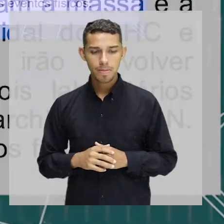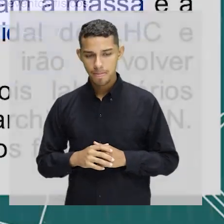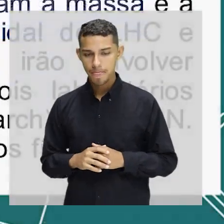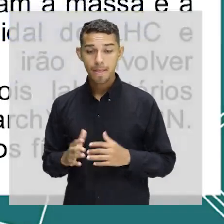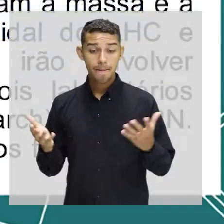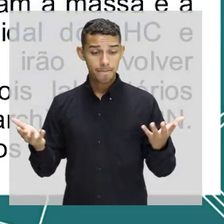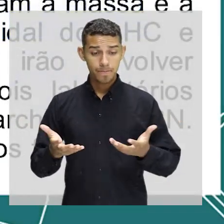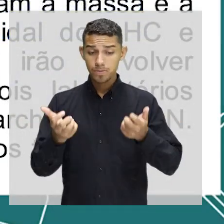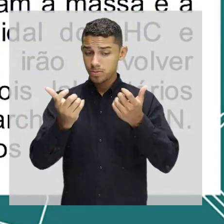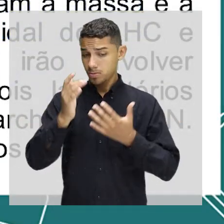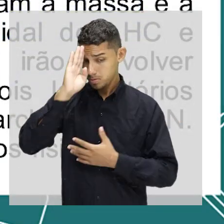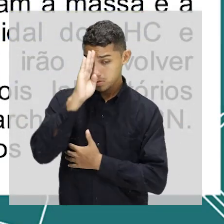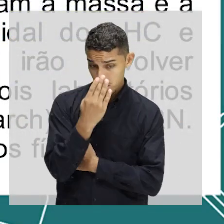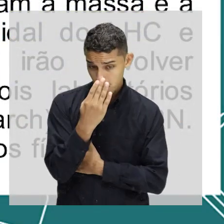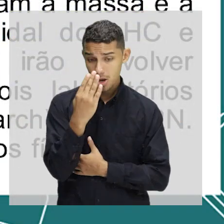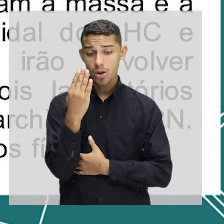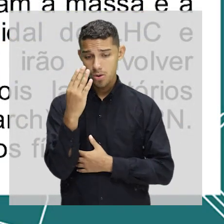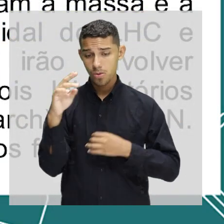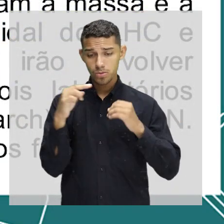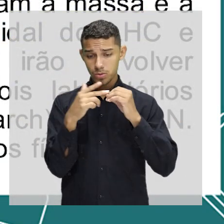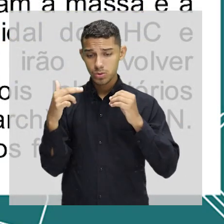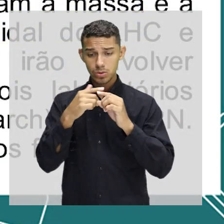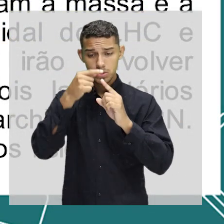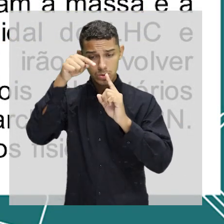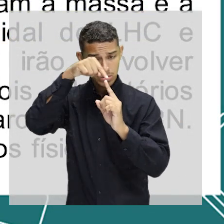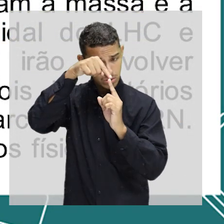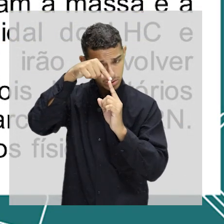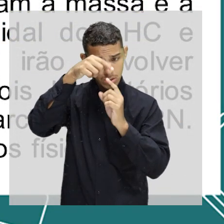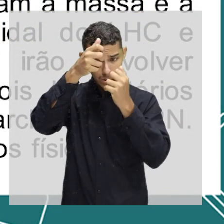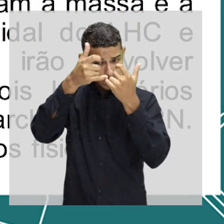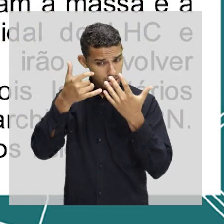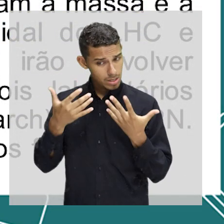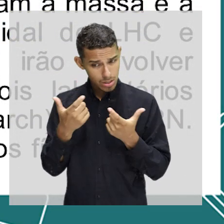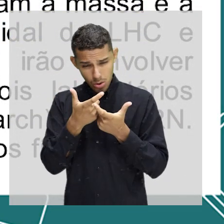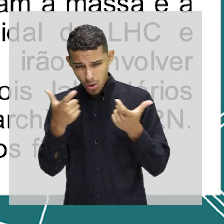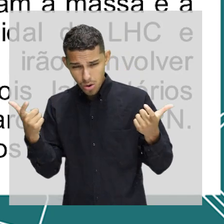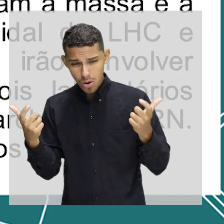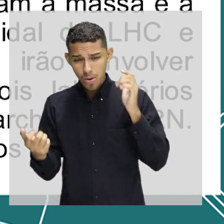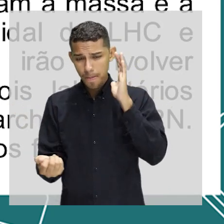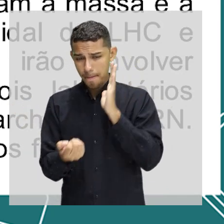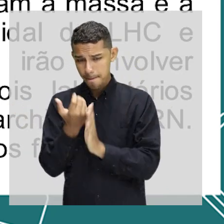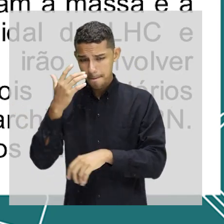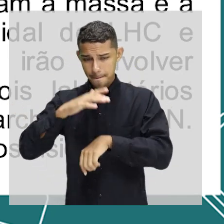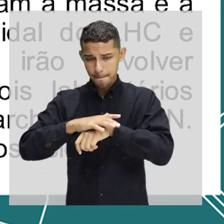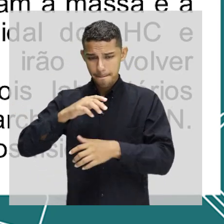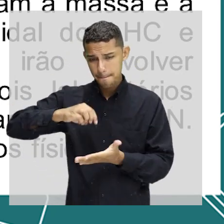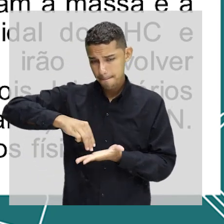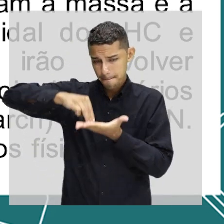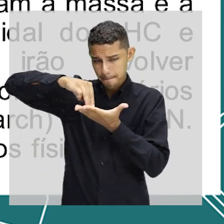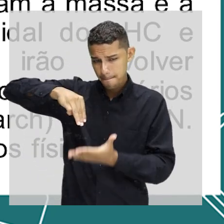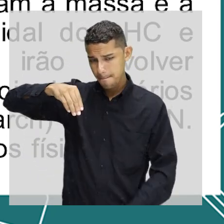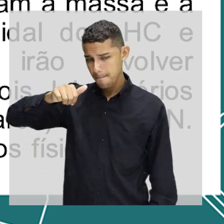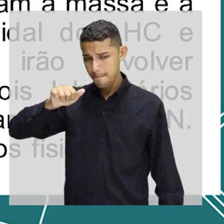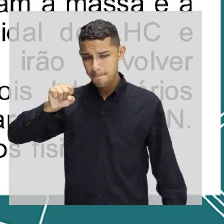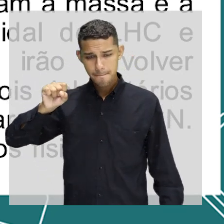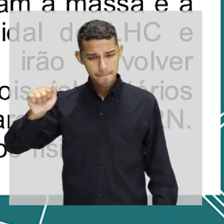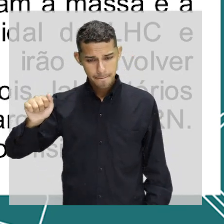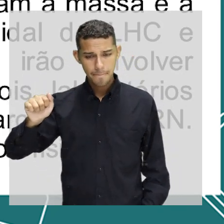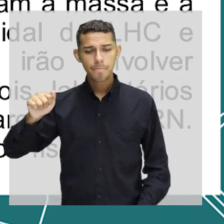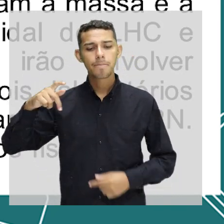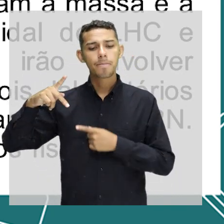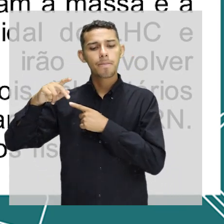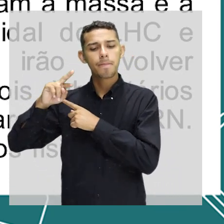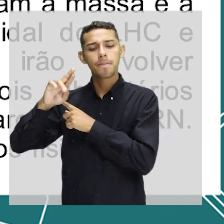Bom, então um dos principais objetivos da LHC é tentar explicar a origem da massa, né, da massa de partículas elementares e encontrar